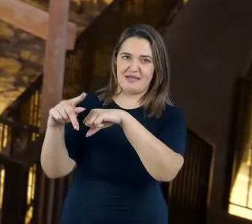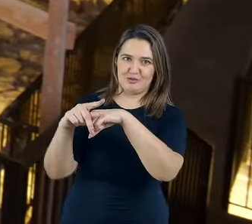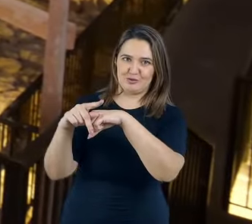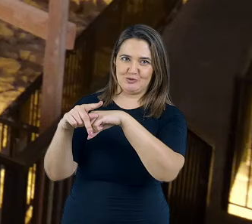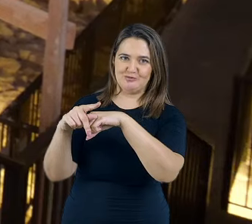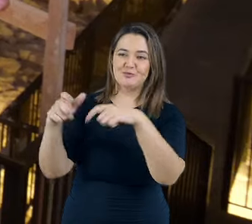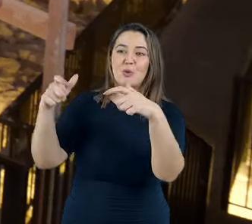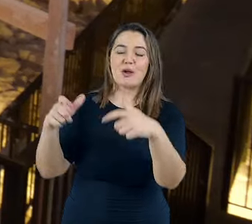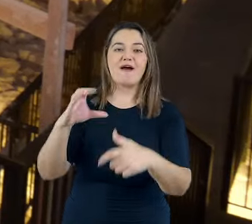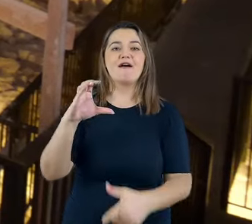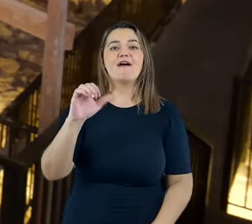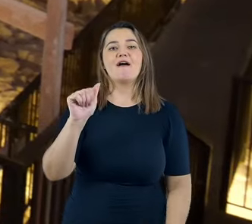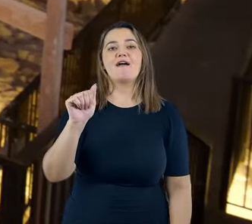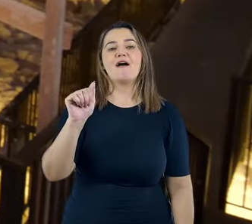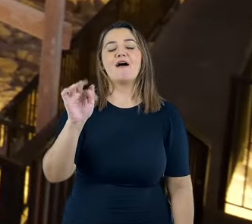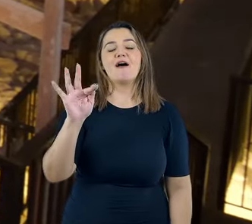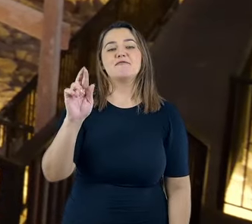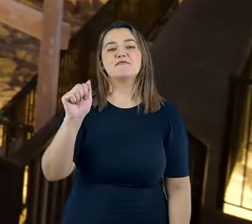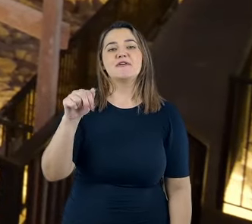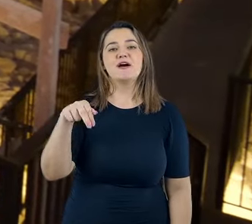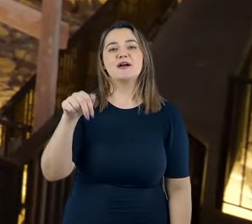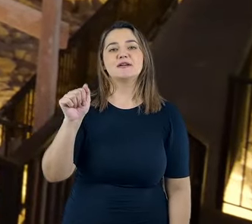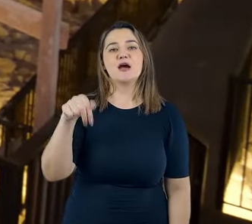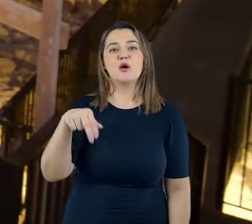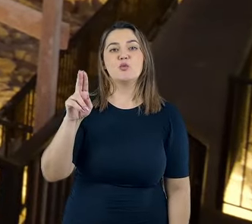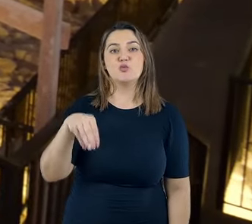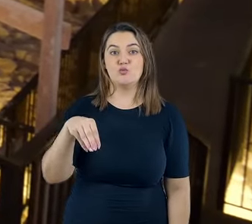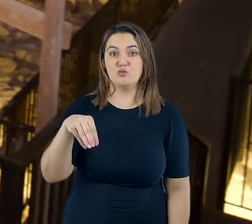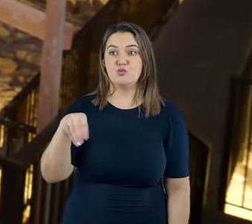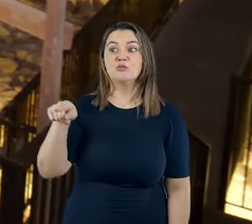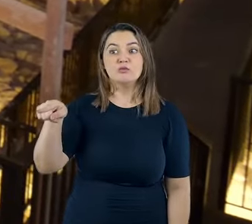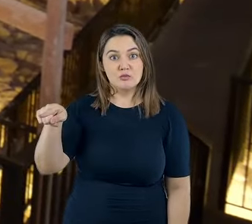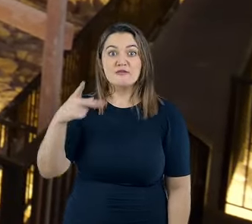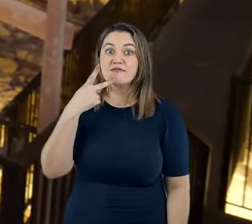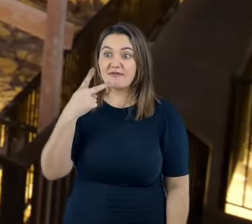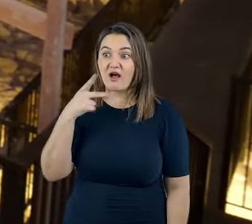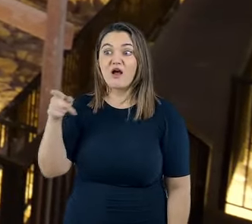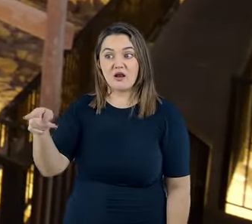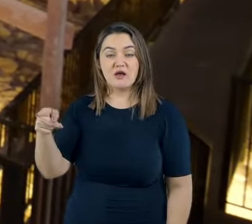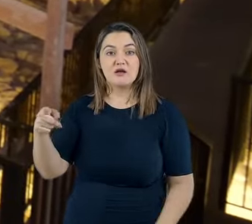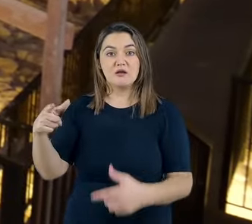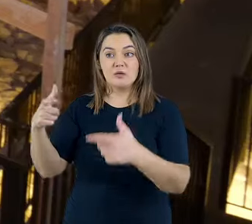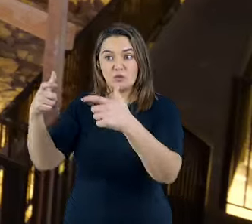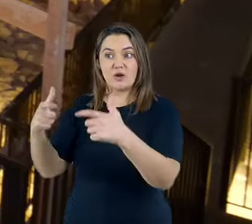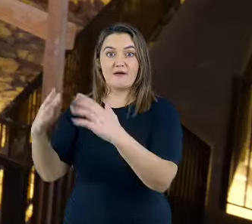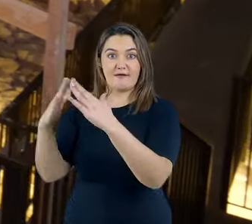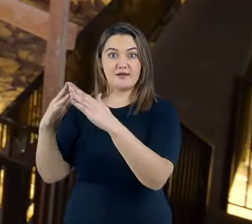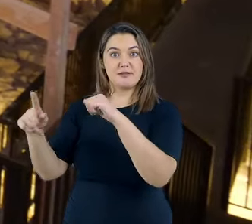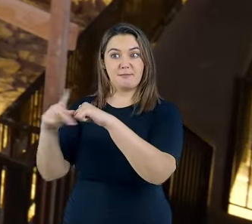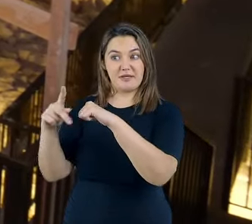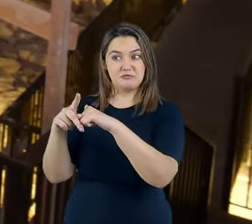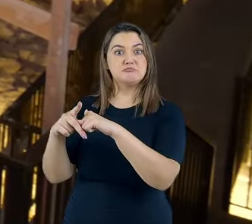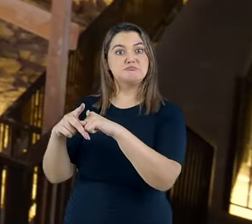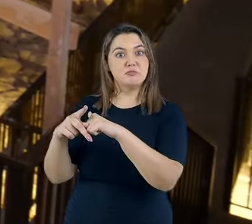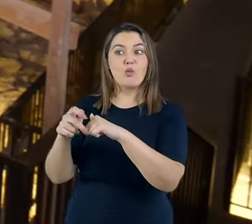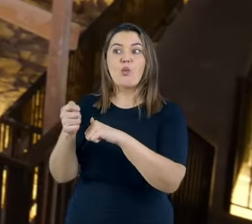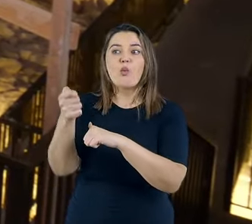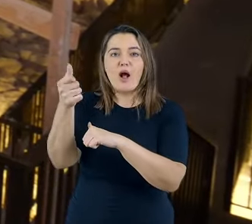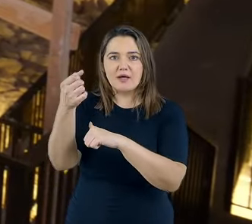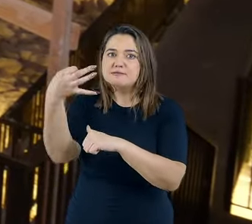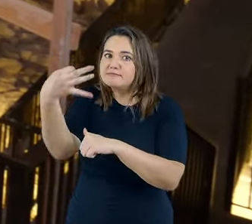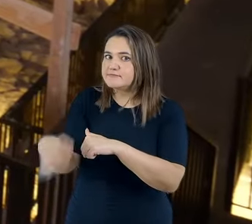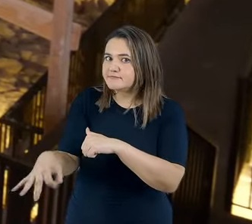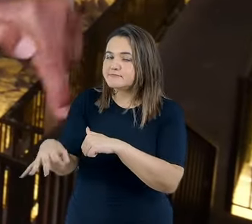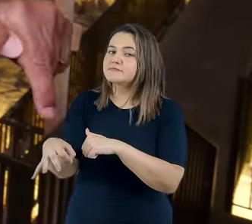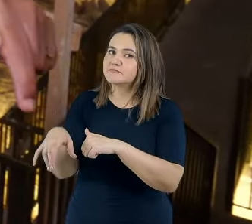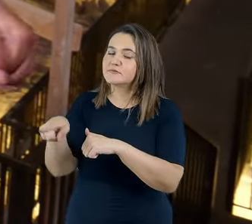Pedro em Cafarnaum, que nós podemos arqueologicamente falar que é altíssima a chance dali ter sido realmente a casa de